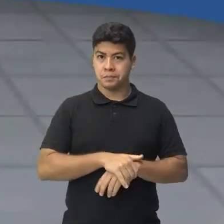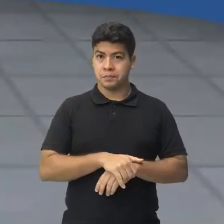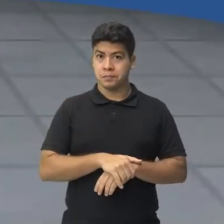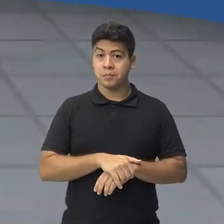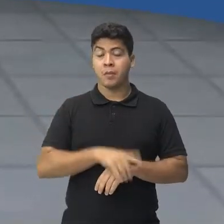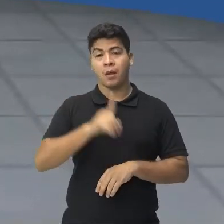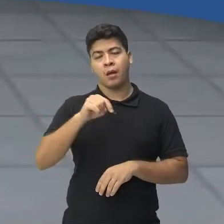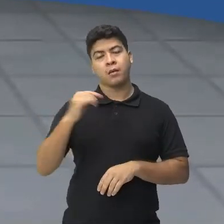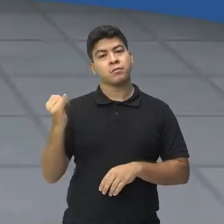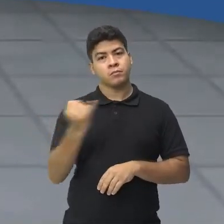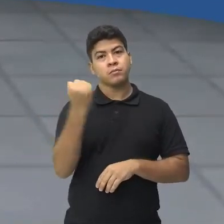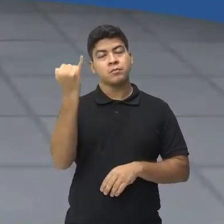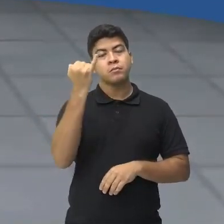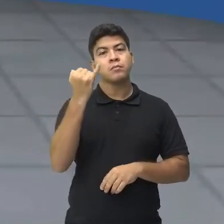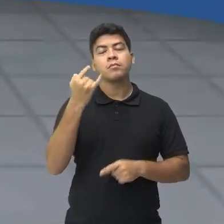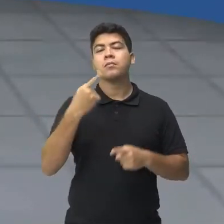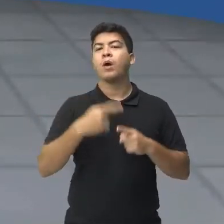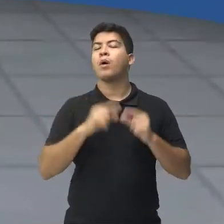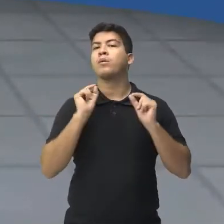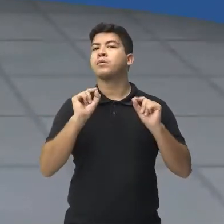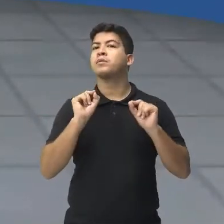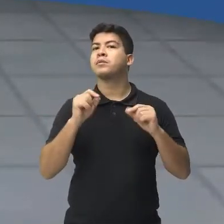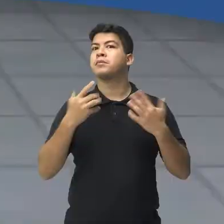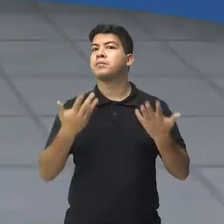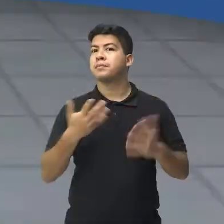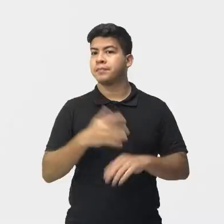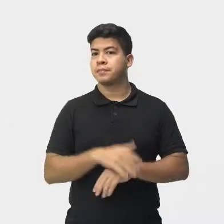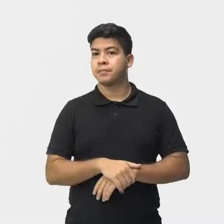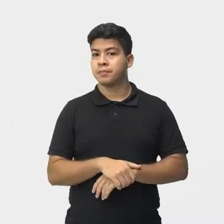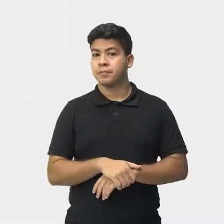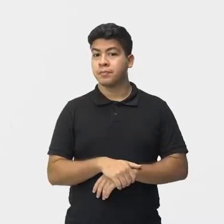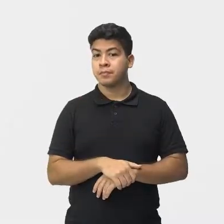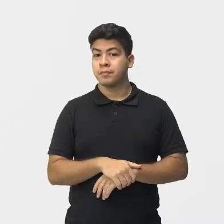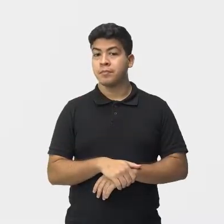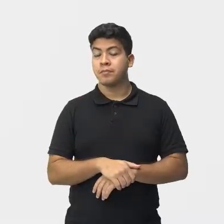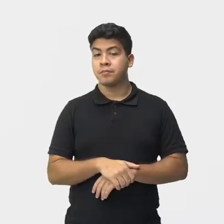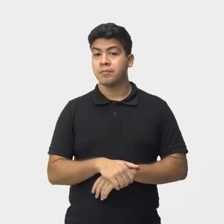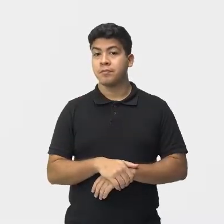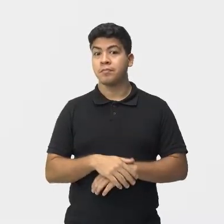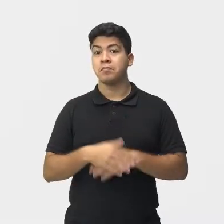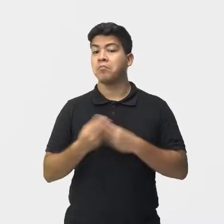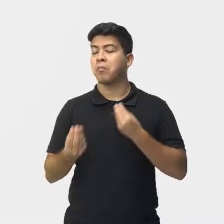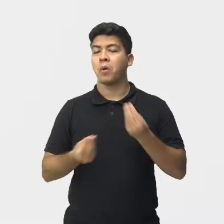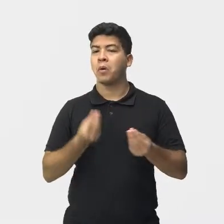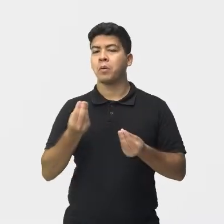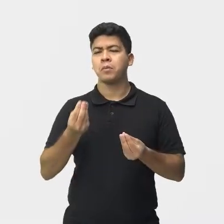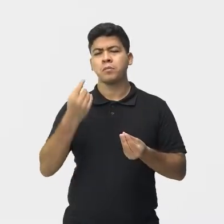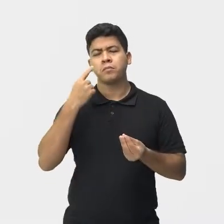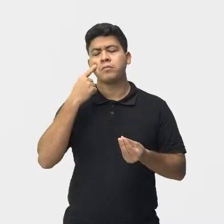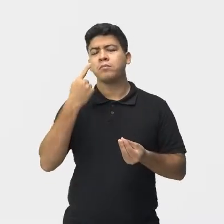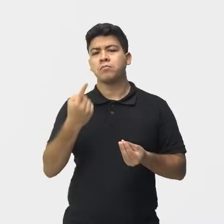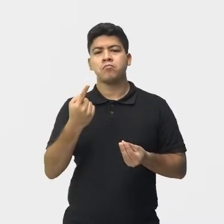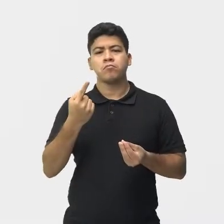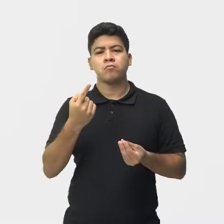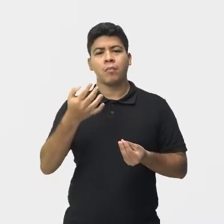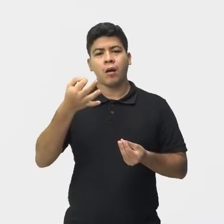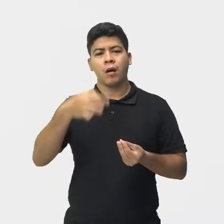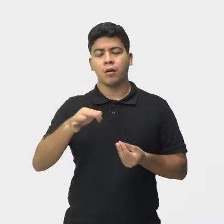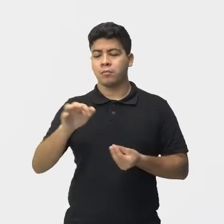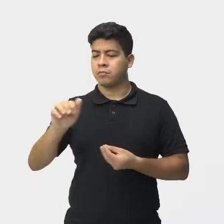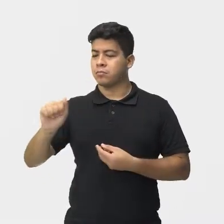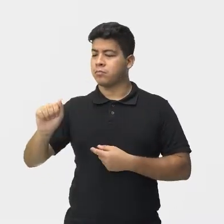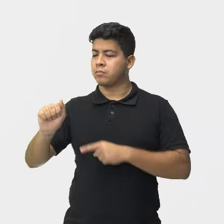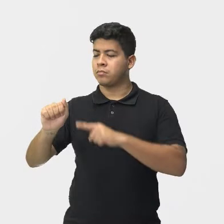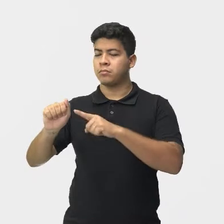muito importante, que diz o seguinte: em todo movimento uniformemente variado, a aceleração